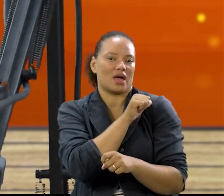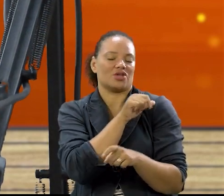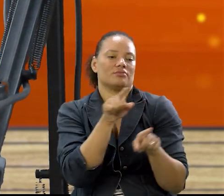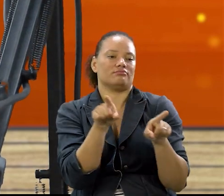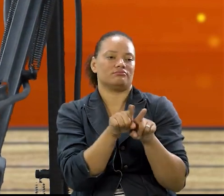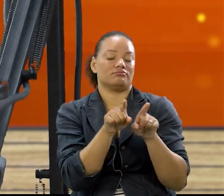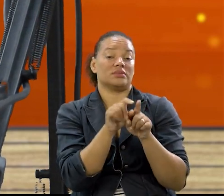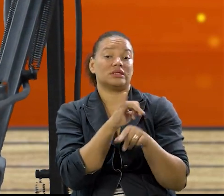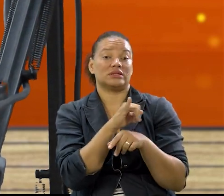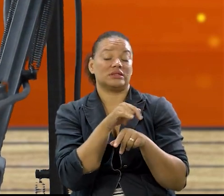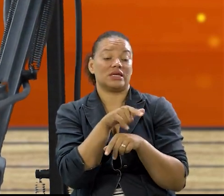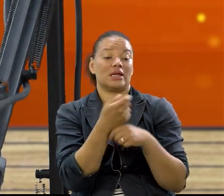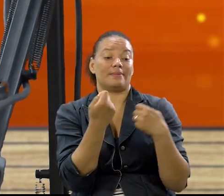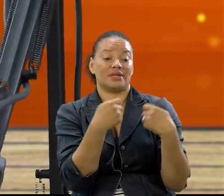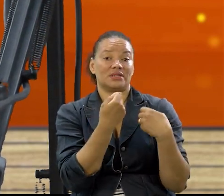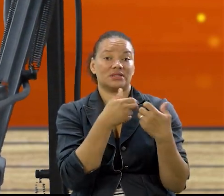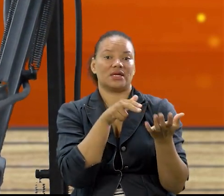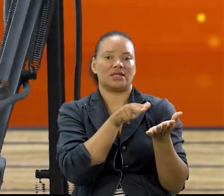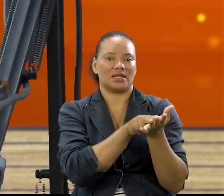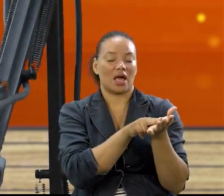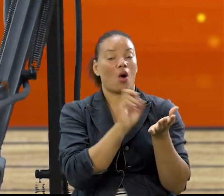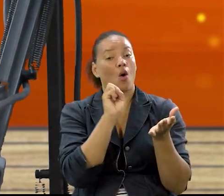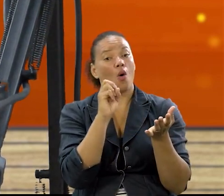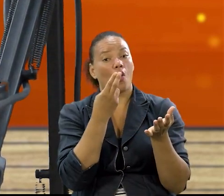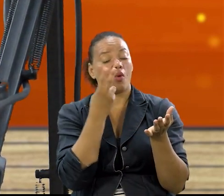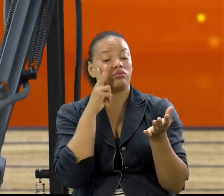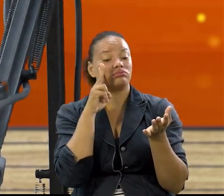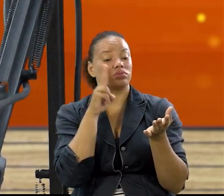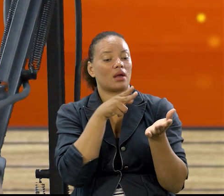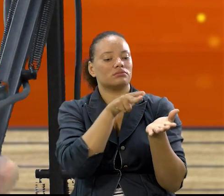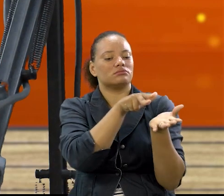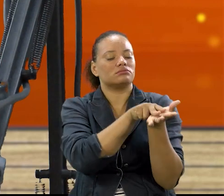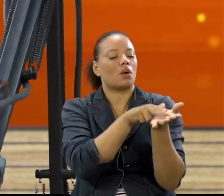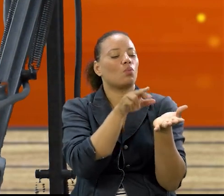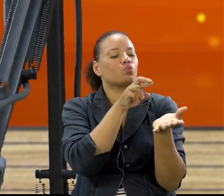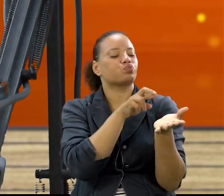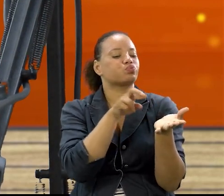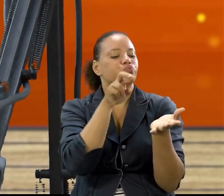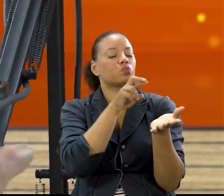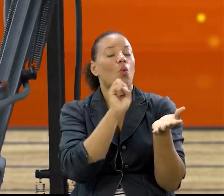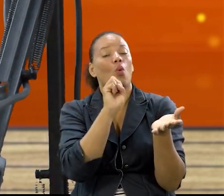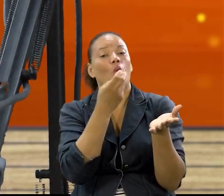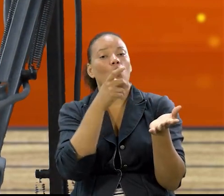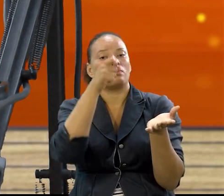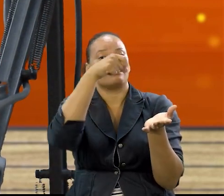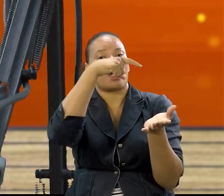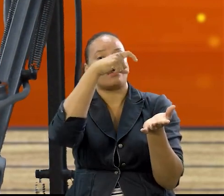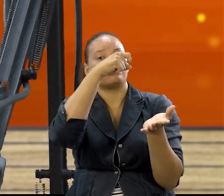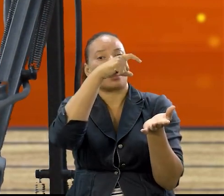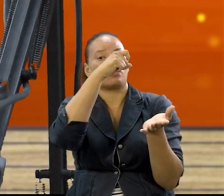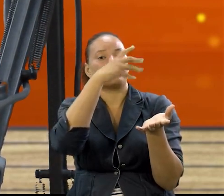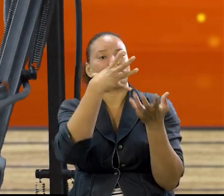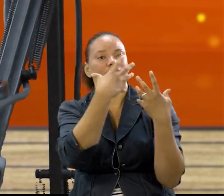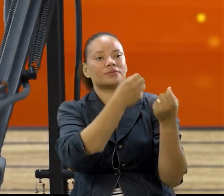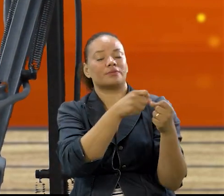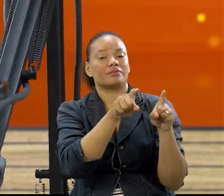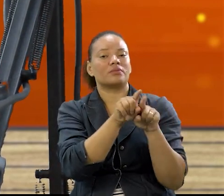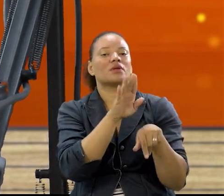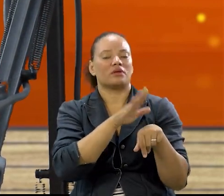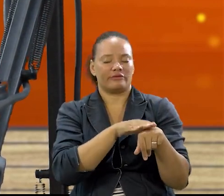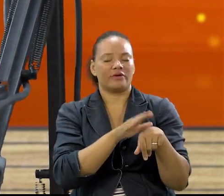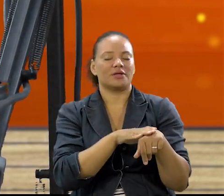critérios de internar no Cosmo ou ficar em observação para coleta de exames alguma hidratação é feita